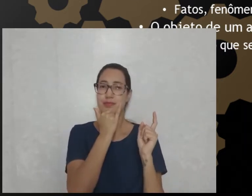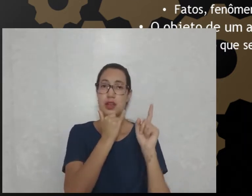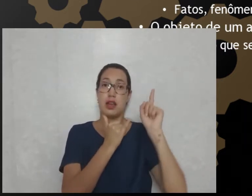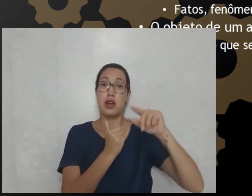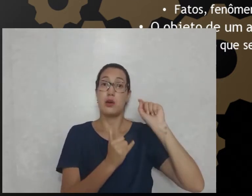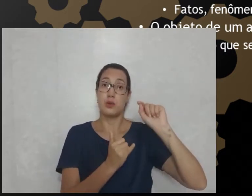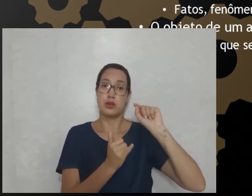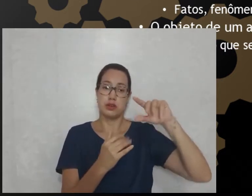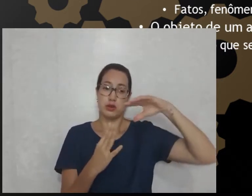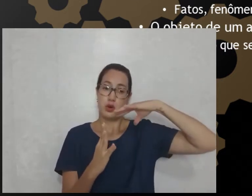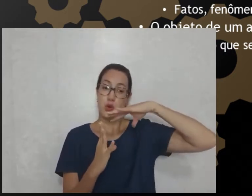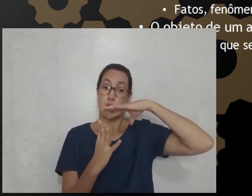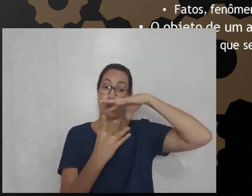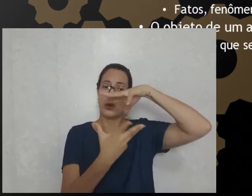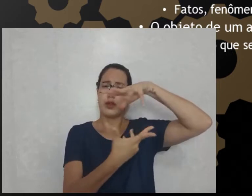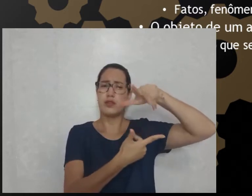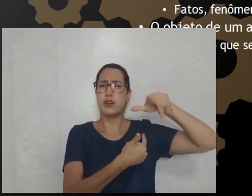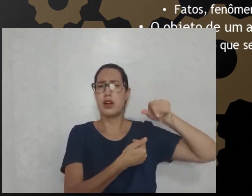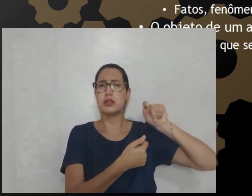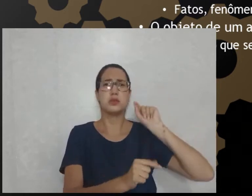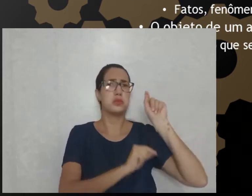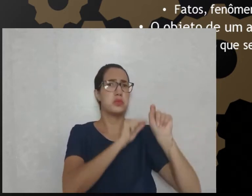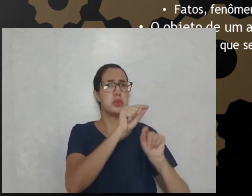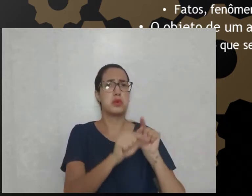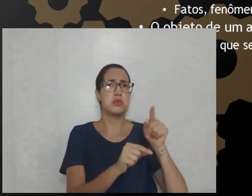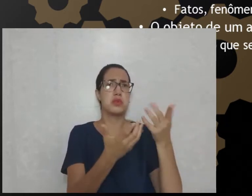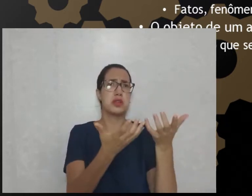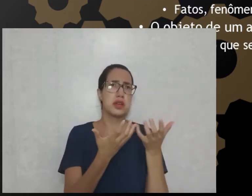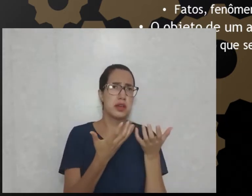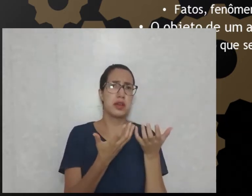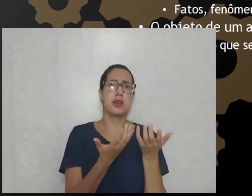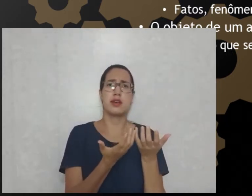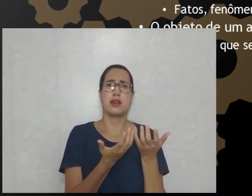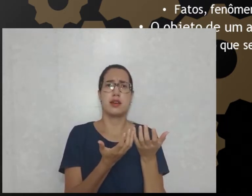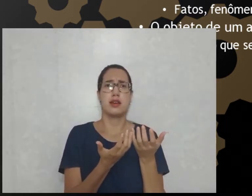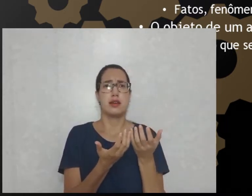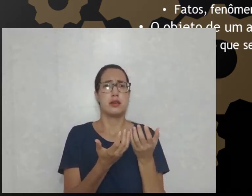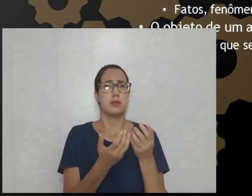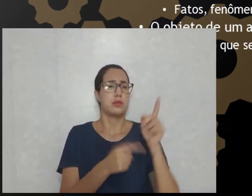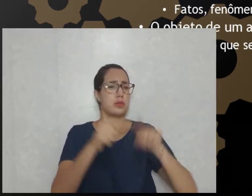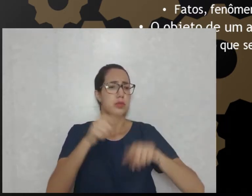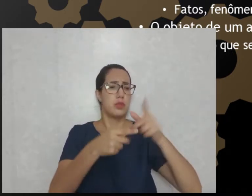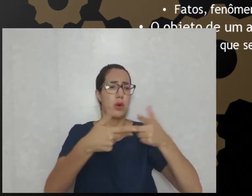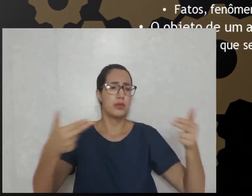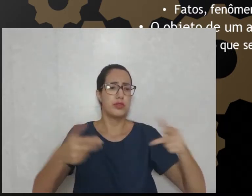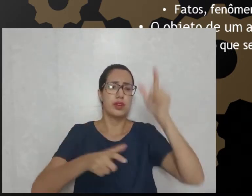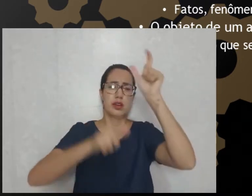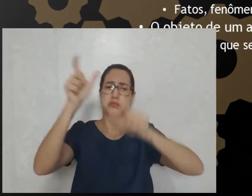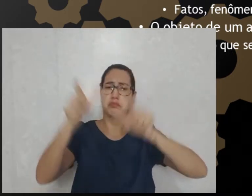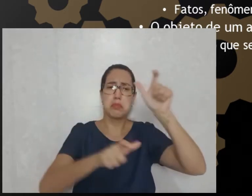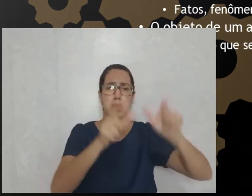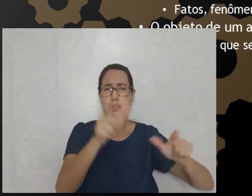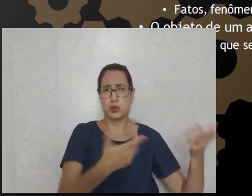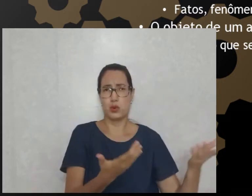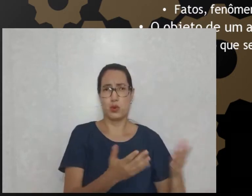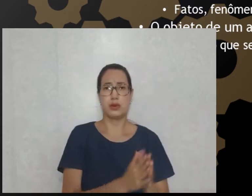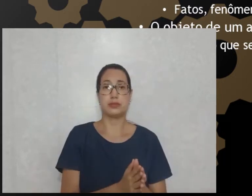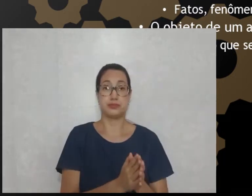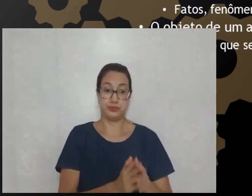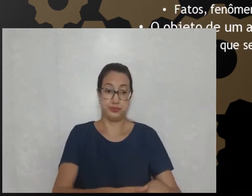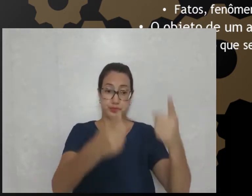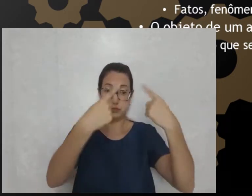né, dependendo da área, de fatos, de fenômenos, de pessoas ou de coisas, tá? Já o objeto é o tema propriamente dito,